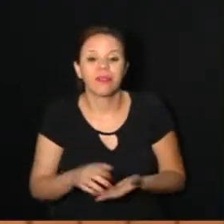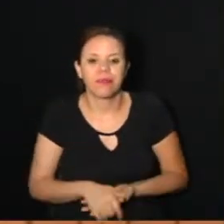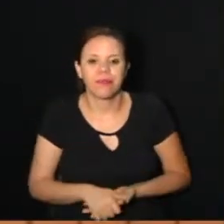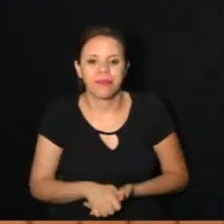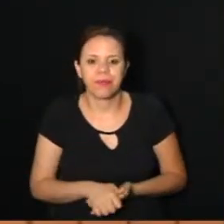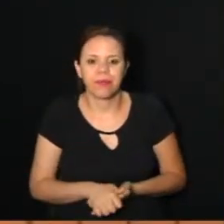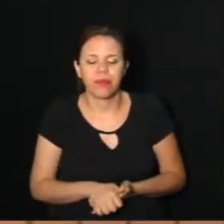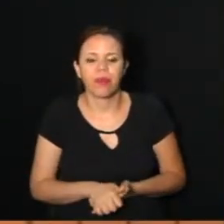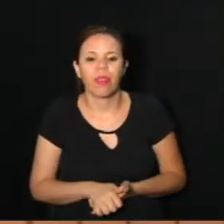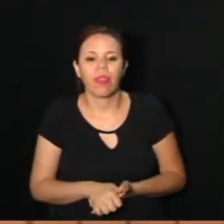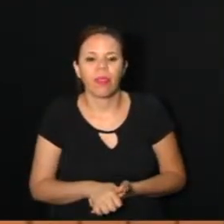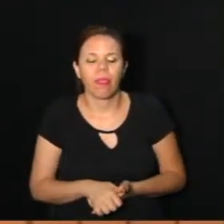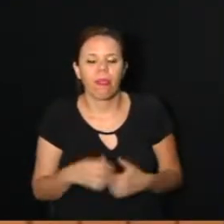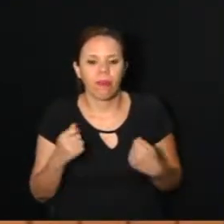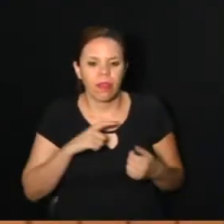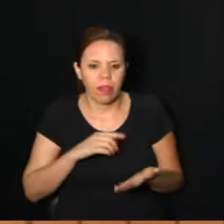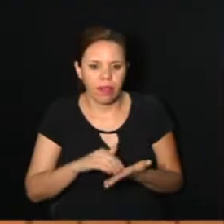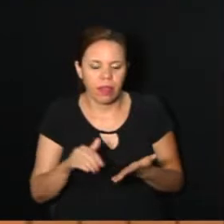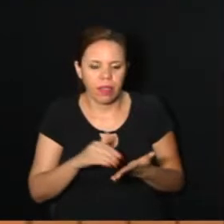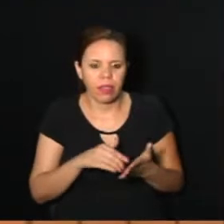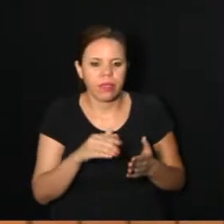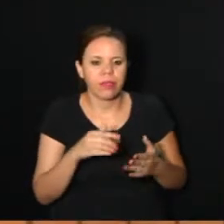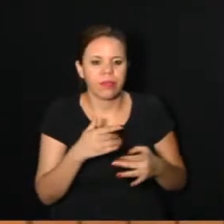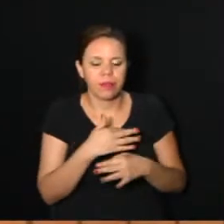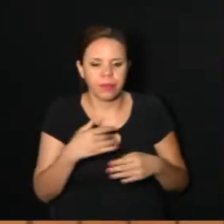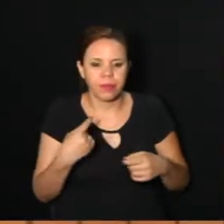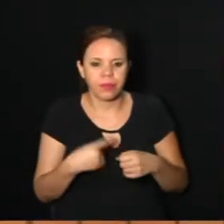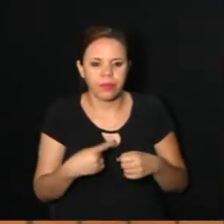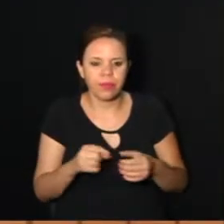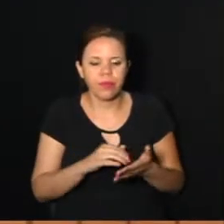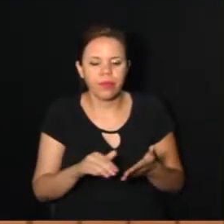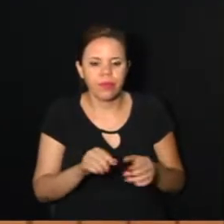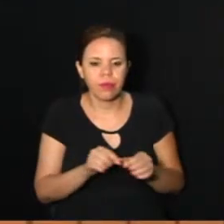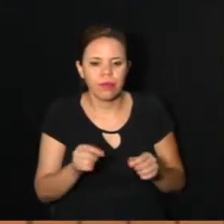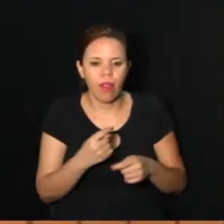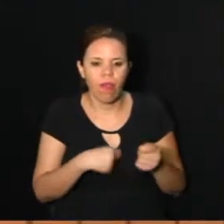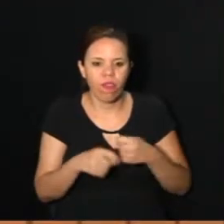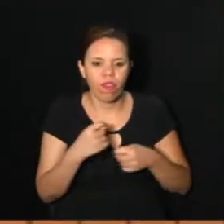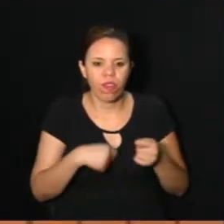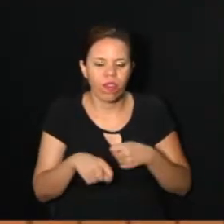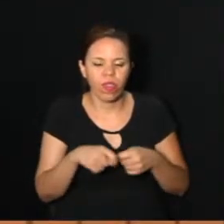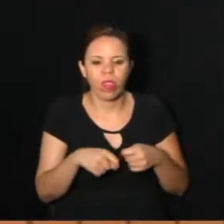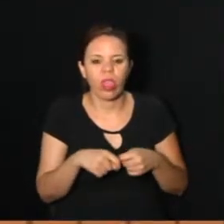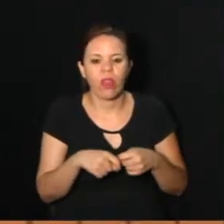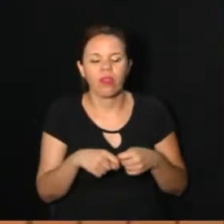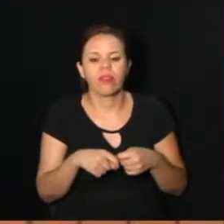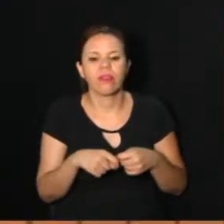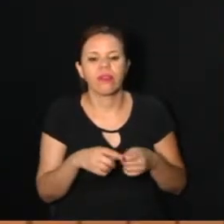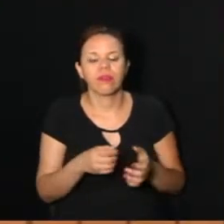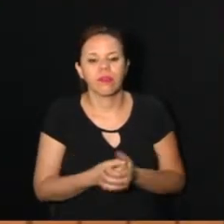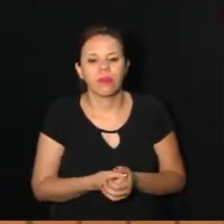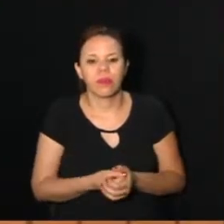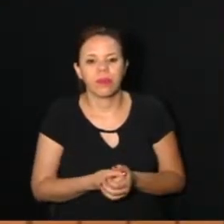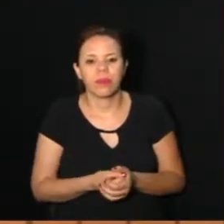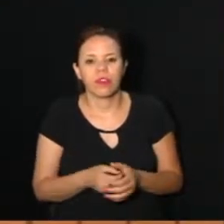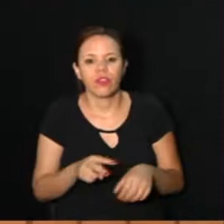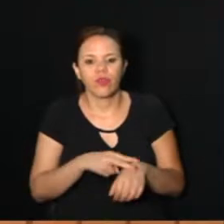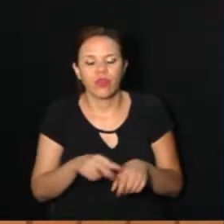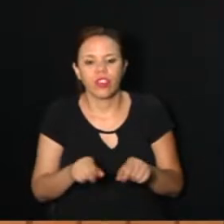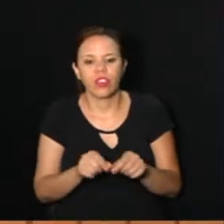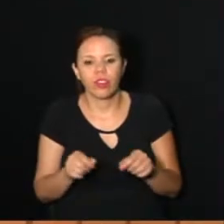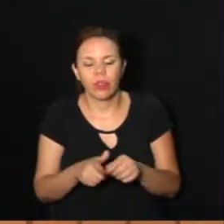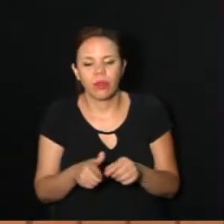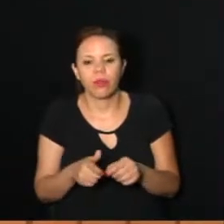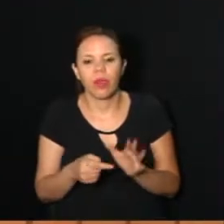procedimento interno é a Secretaria de Planejamento Urbanismo com a Secretaria de Desenvolvimento Econômico com a Secretaria do Verde. Né? Eles emitem o parecer se